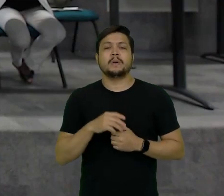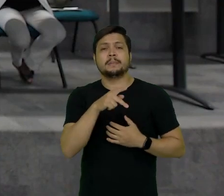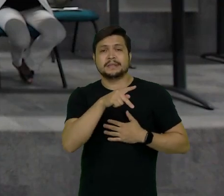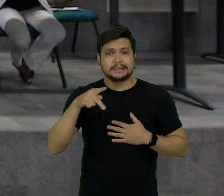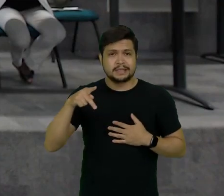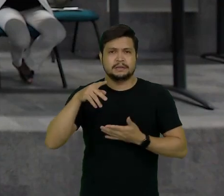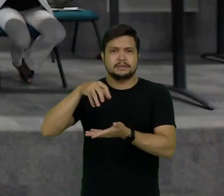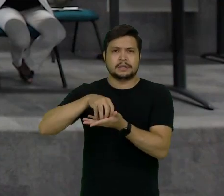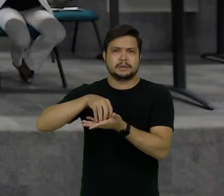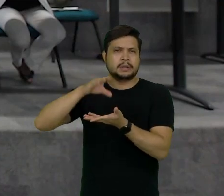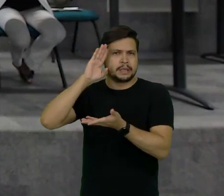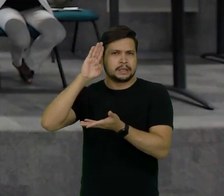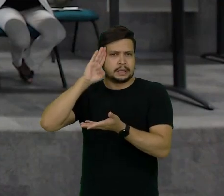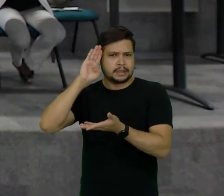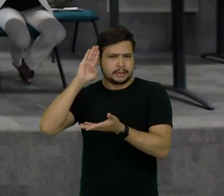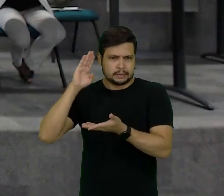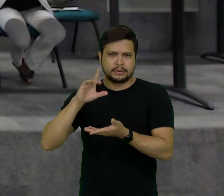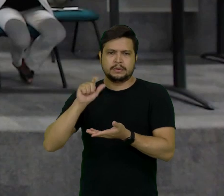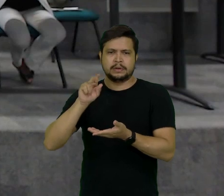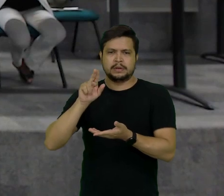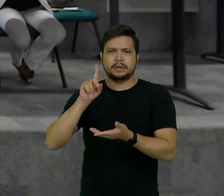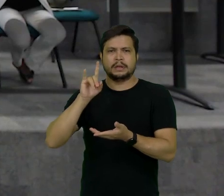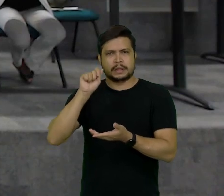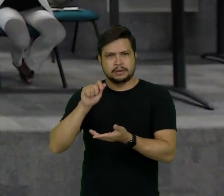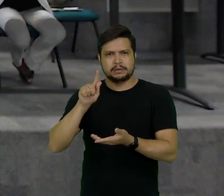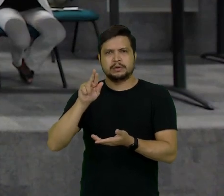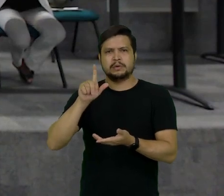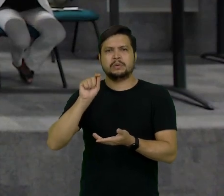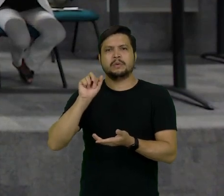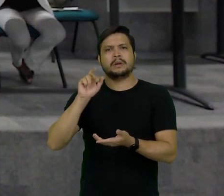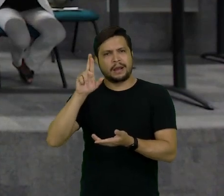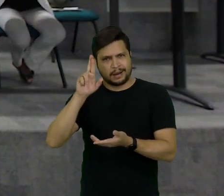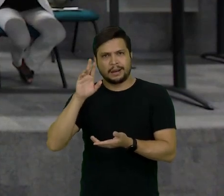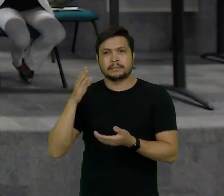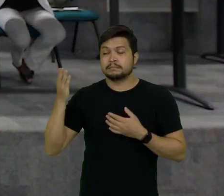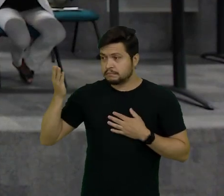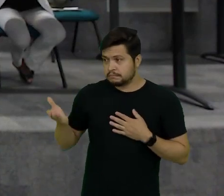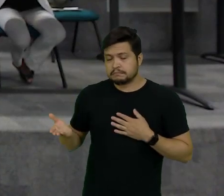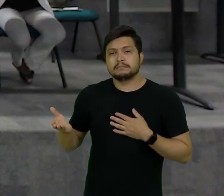o presidente do Centro Acadêmico, Cláudia Goulart,